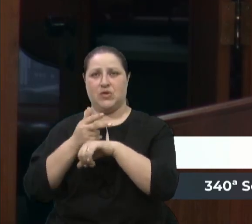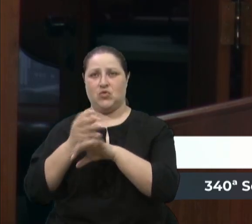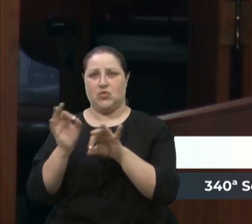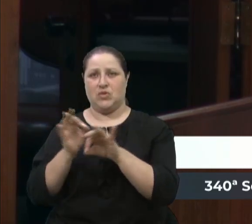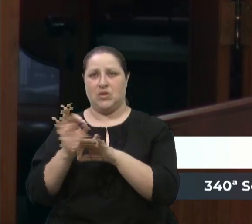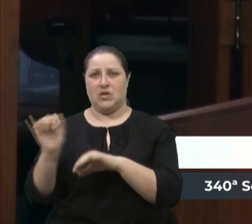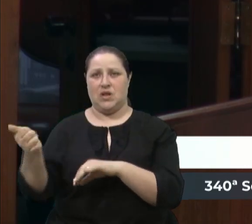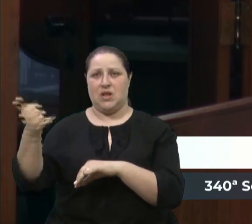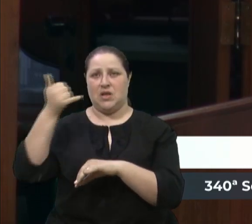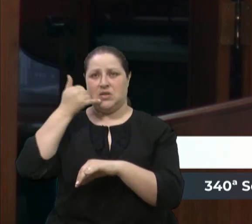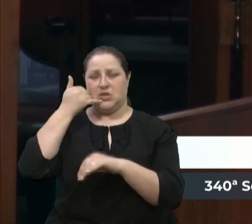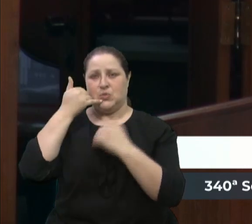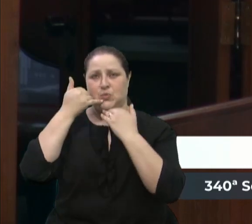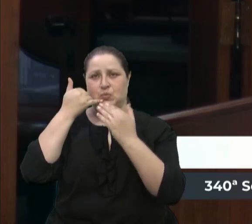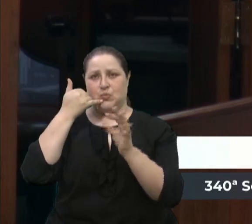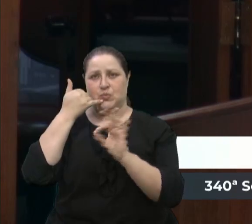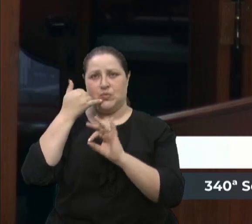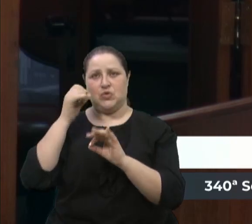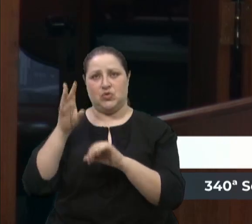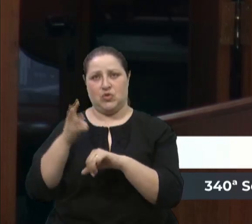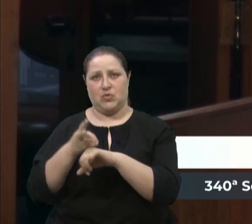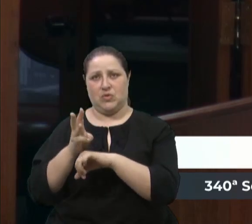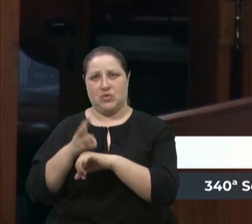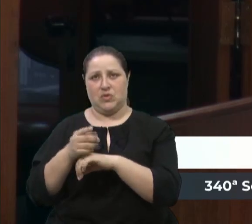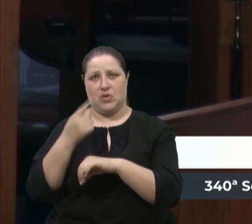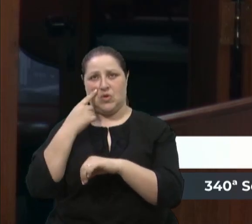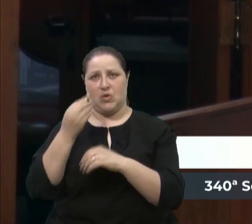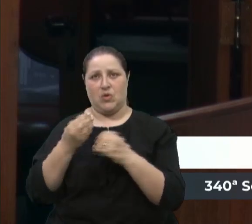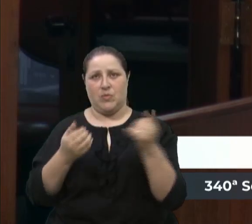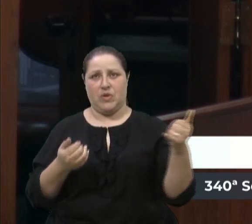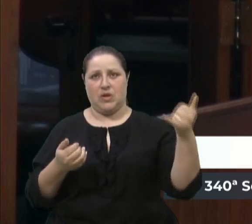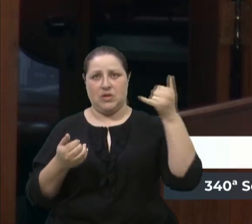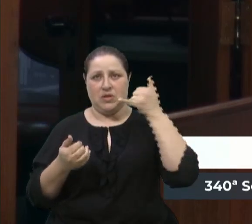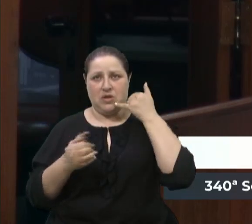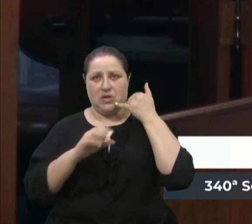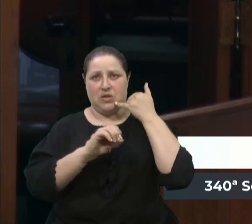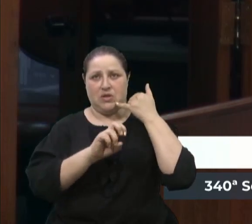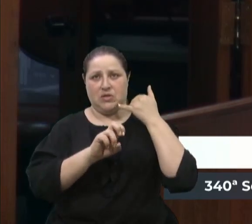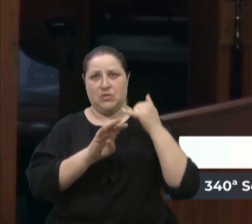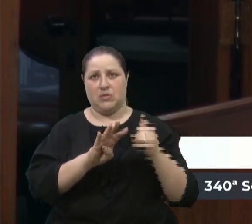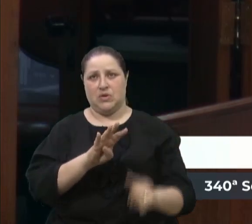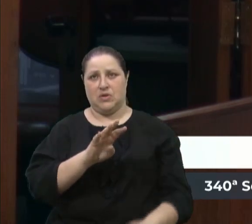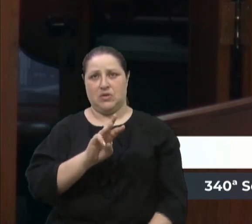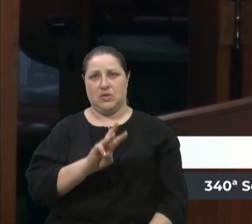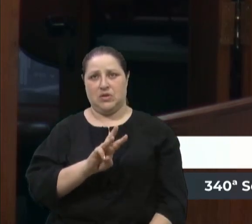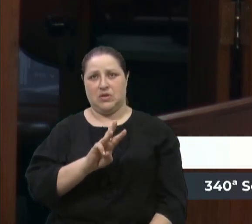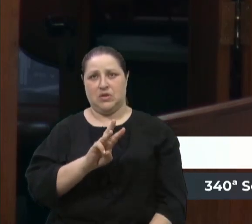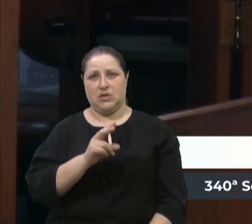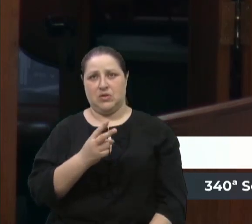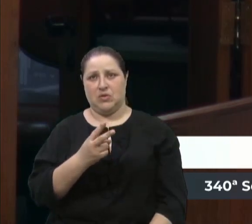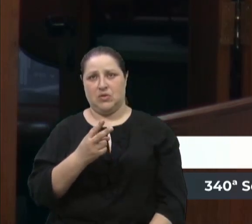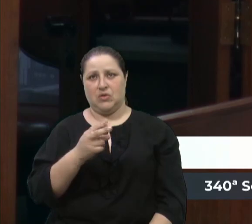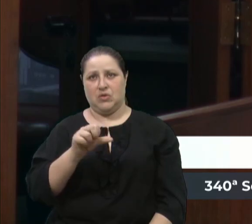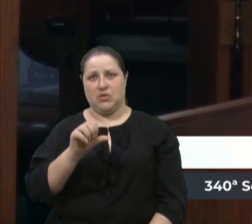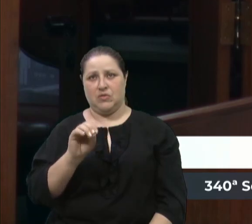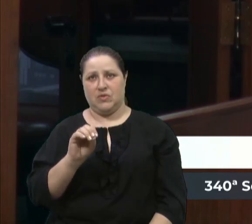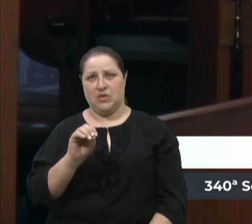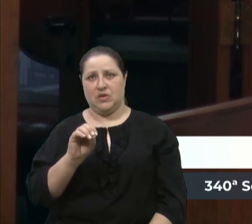celular. Para ligação, então, os telefones 054 3290